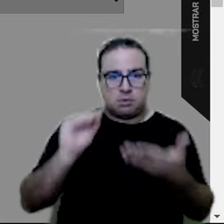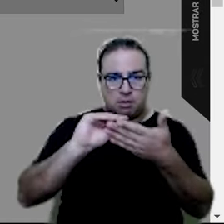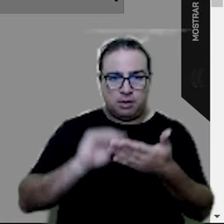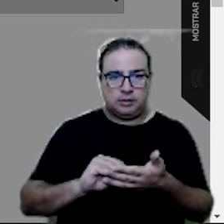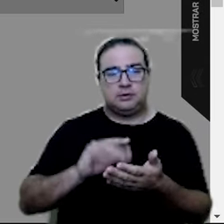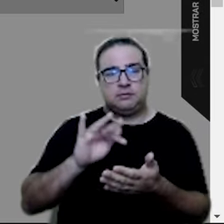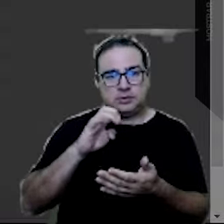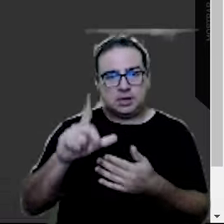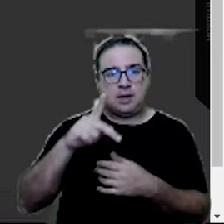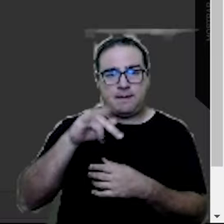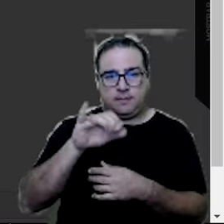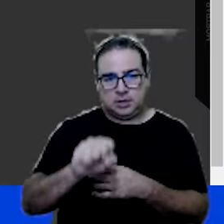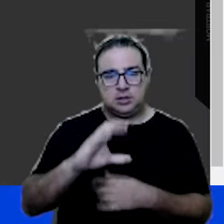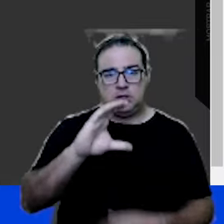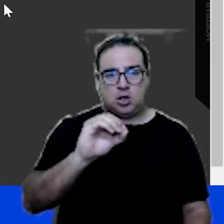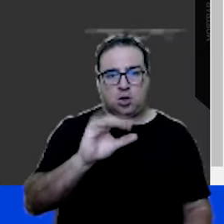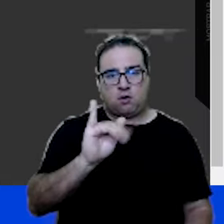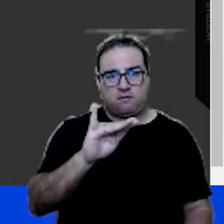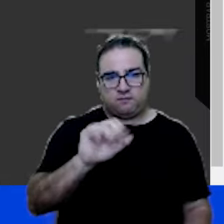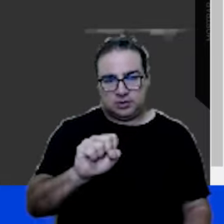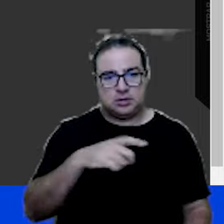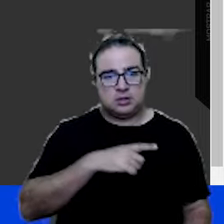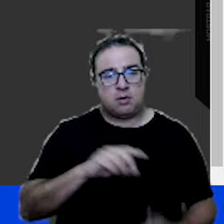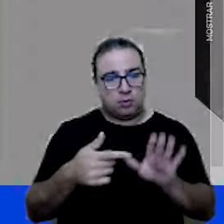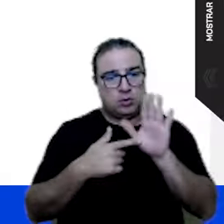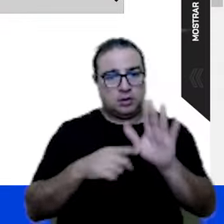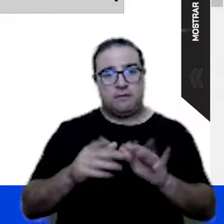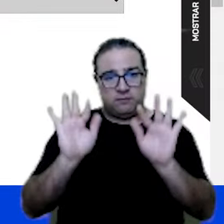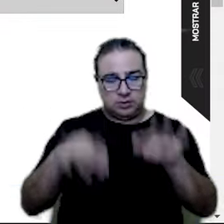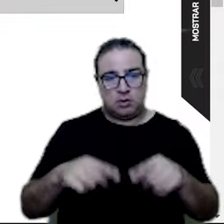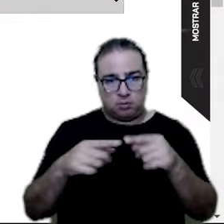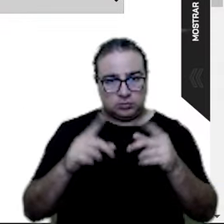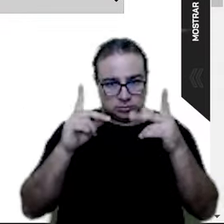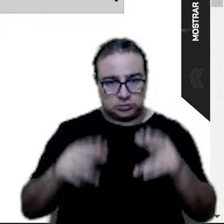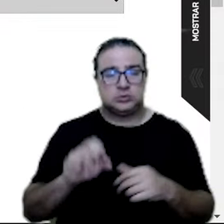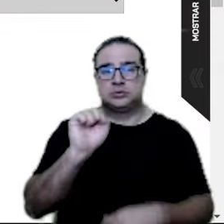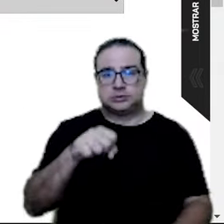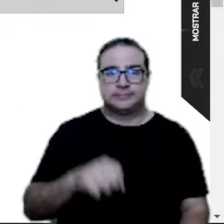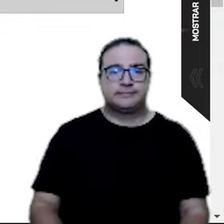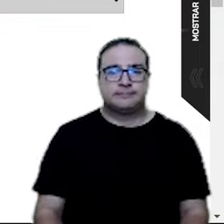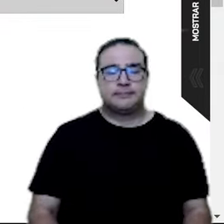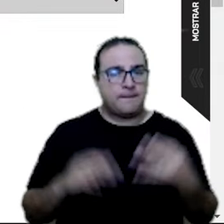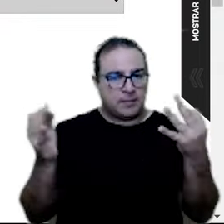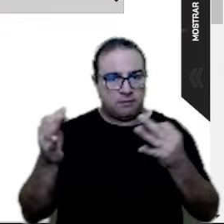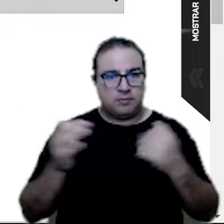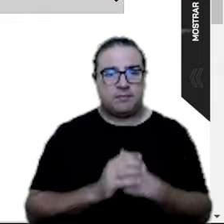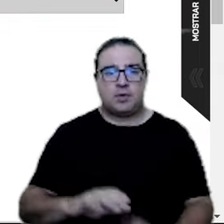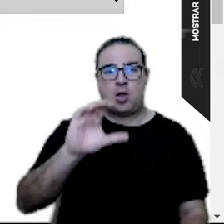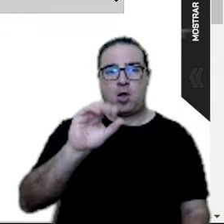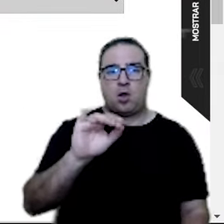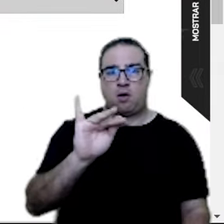fiscal vou fazer aqui do PIS e do cofins indicando que é para consumidor final que nem isso perfeito